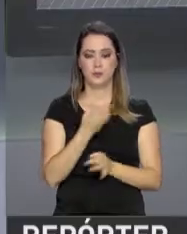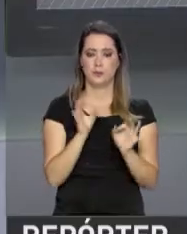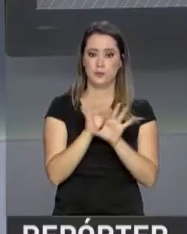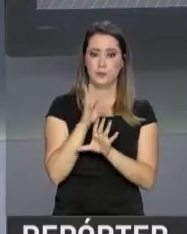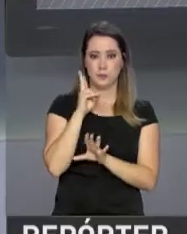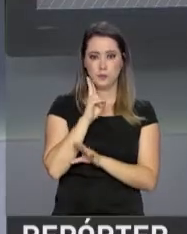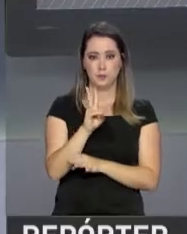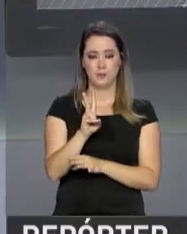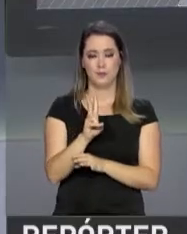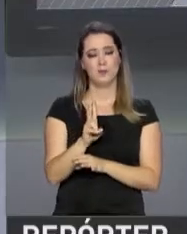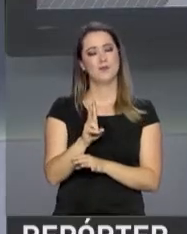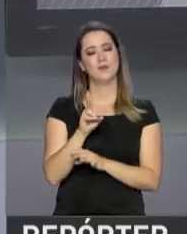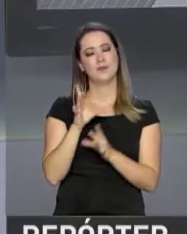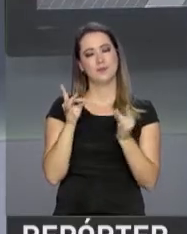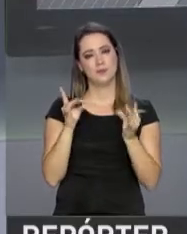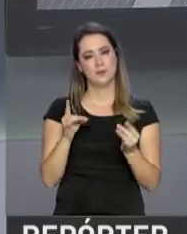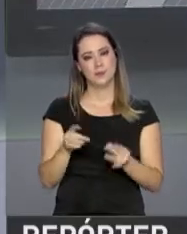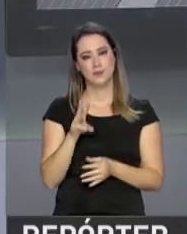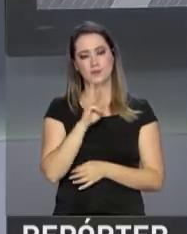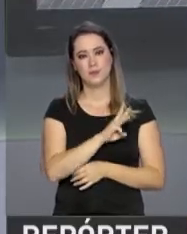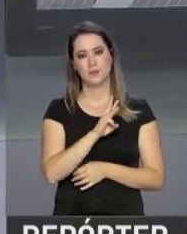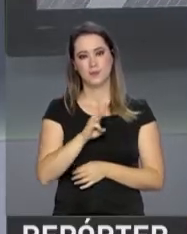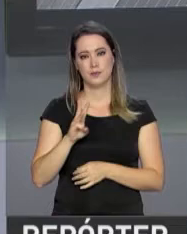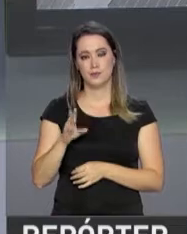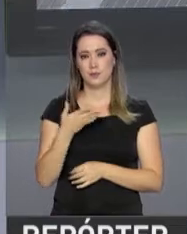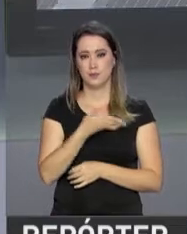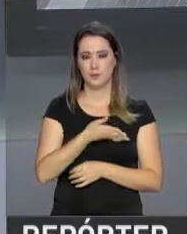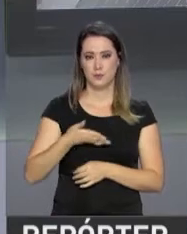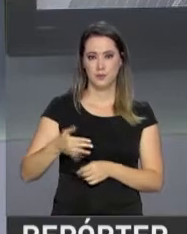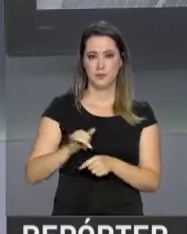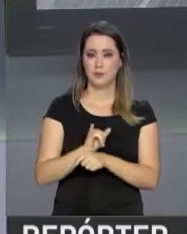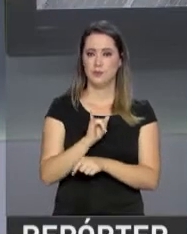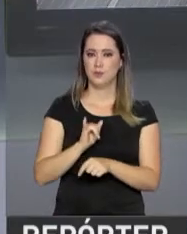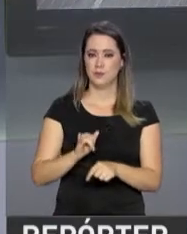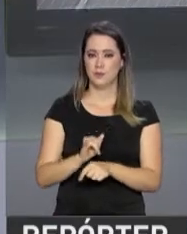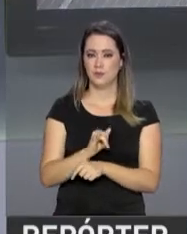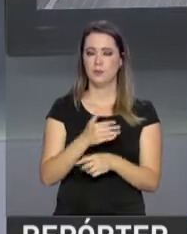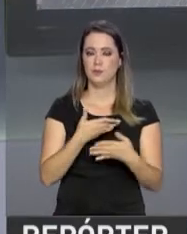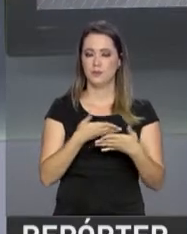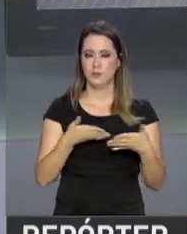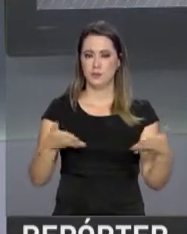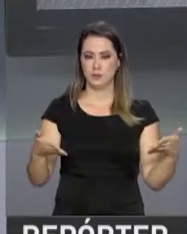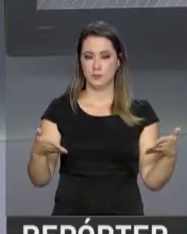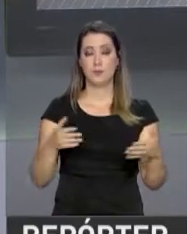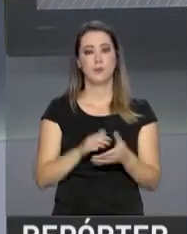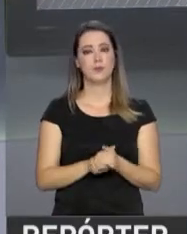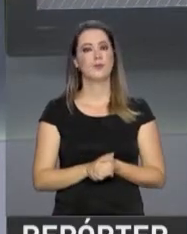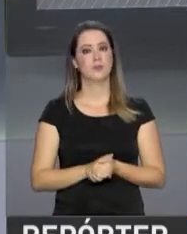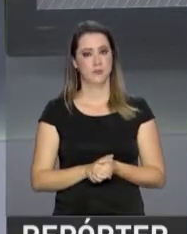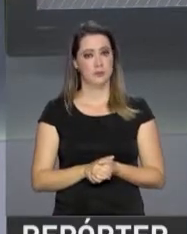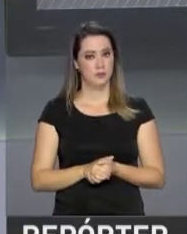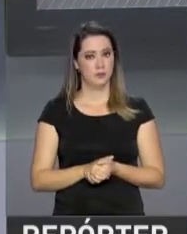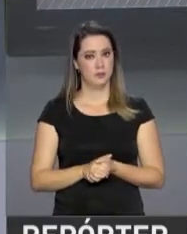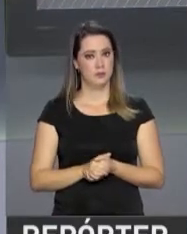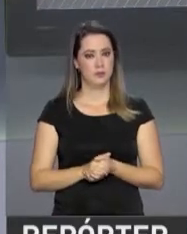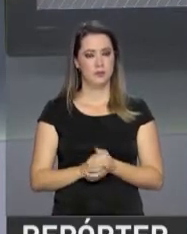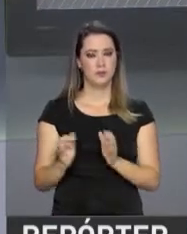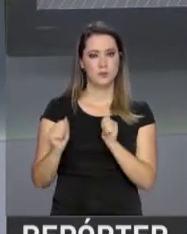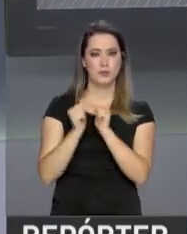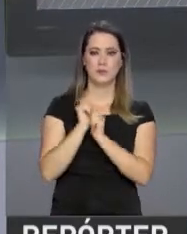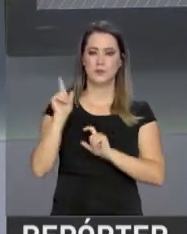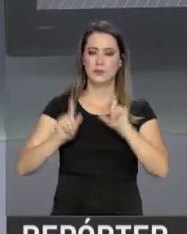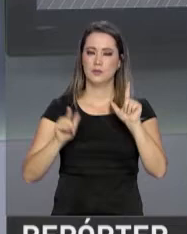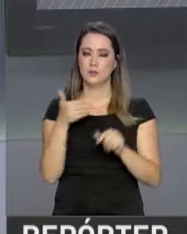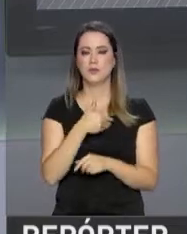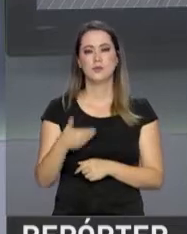nós ficamos por aqui você pode rever as reportagens no youtube e toda a nossa programação também está na página da nbr na internet continue